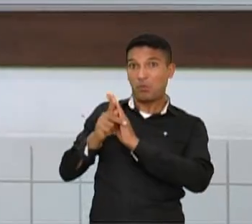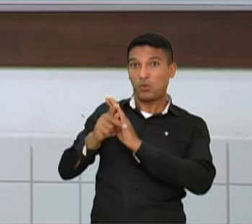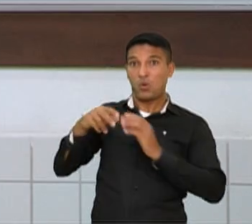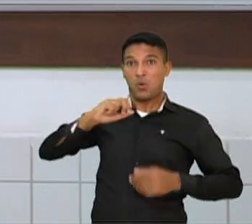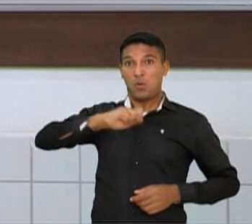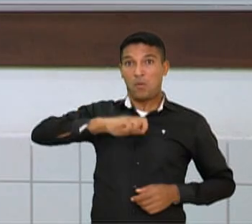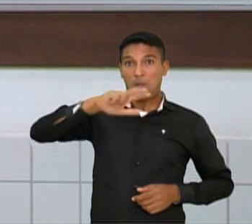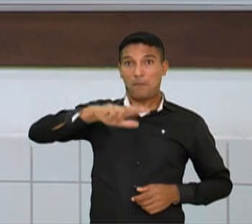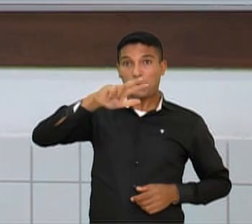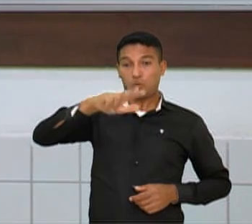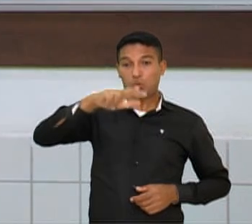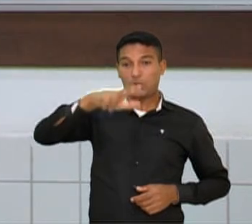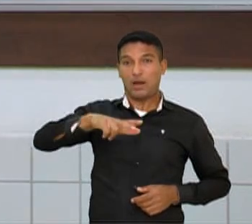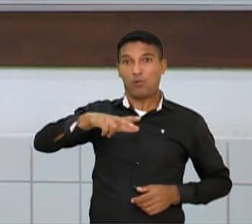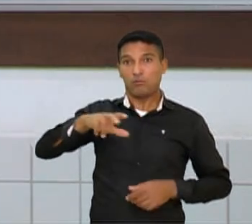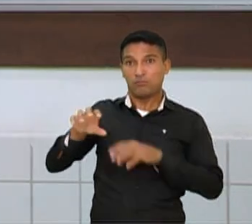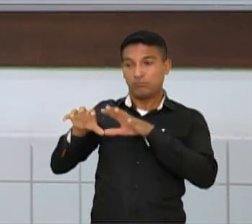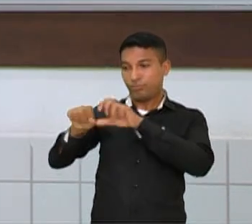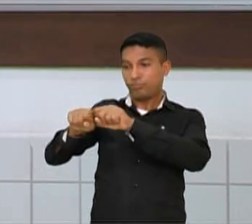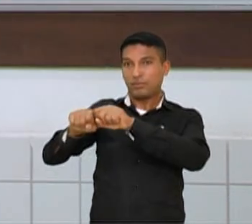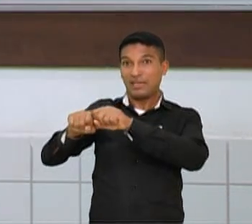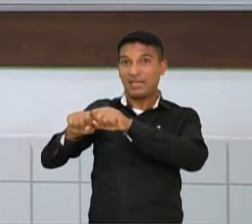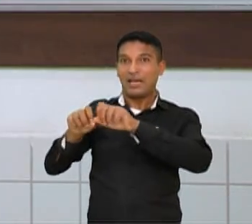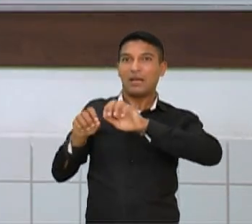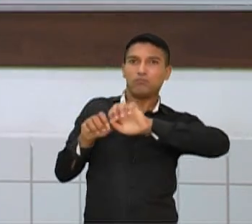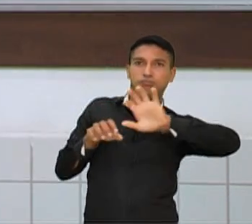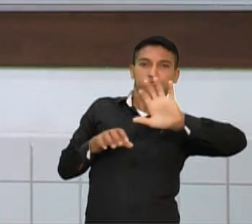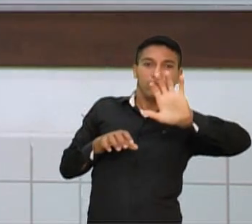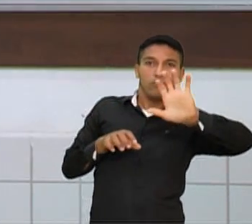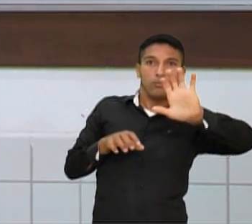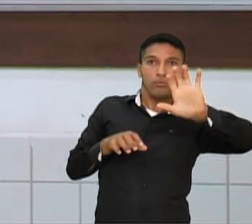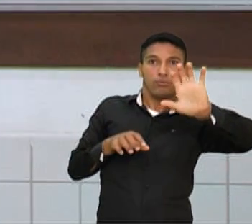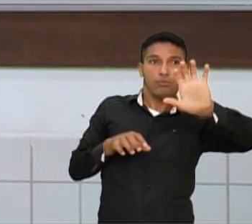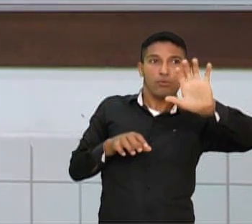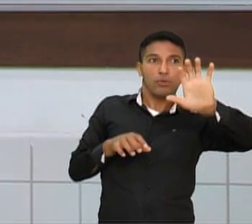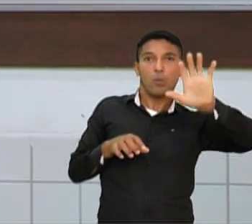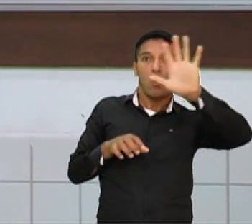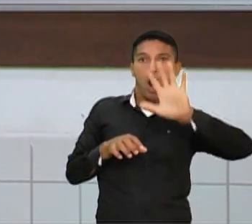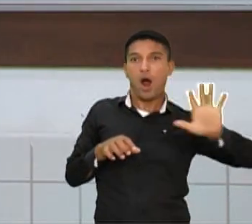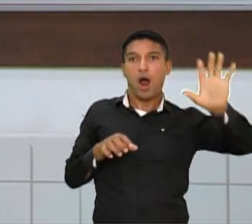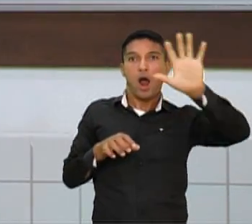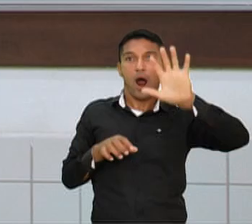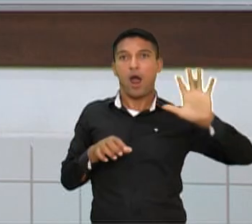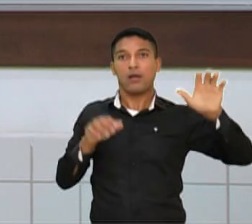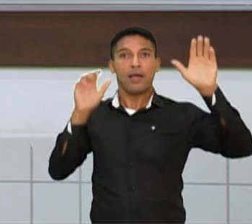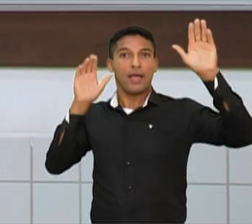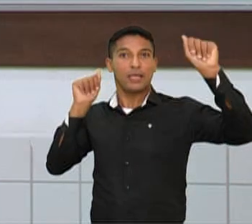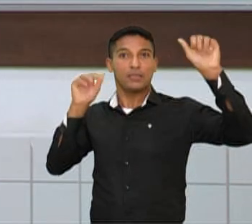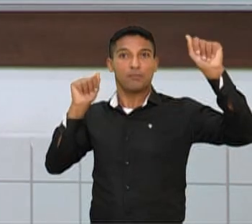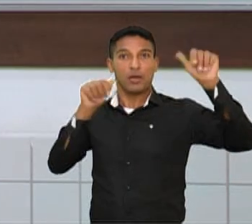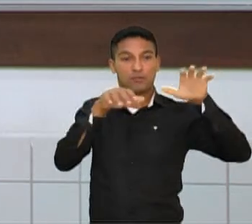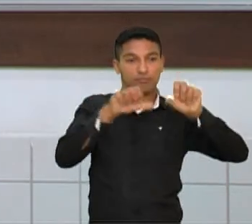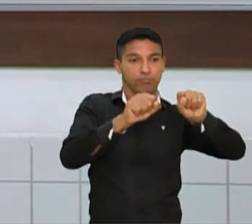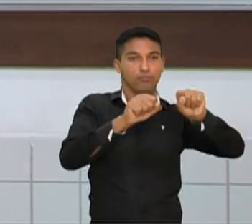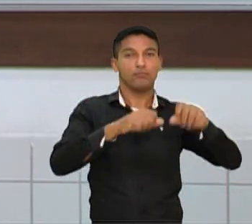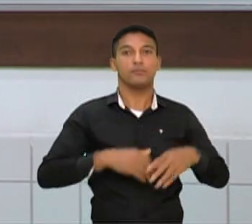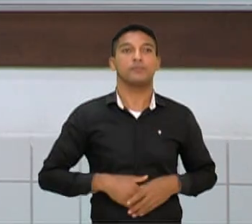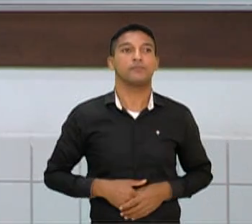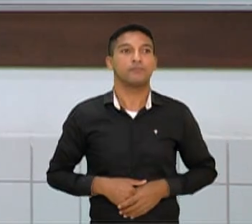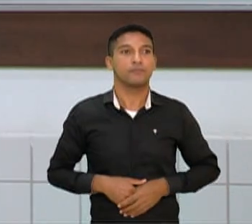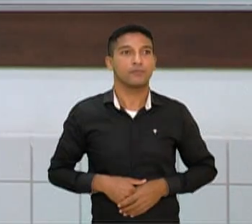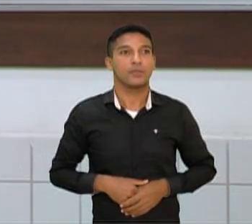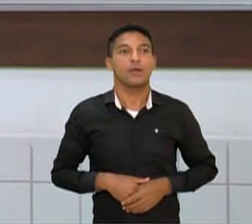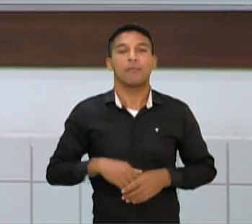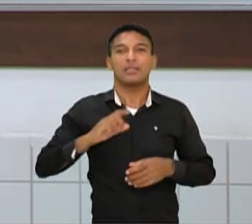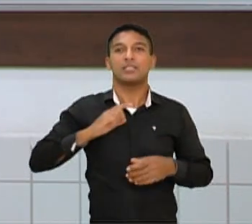Mas, logicamente, na época, já existia essa perambulação, principalmente pelo reconhecimento desse